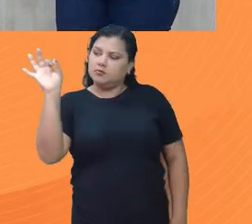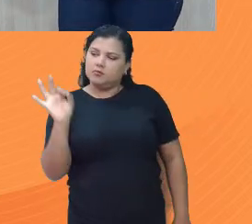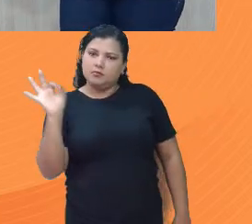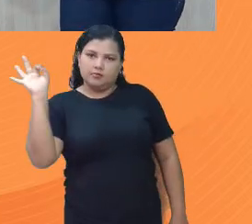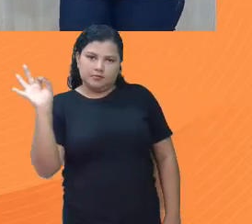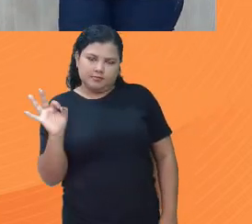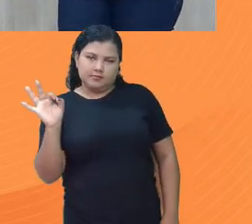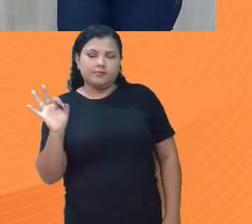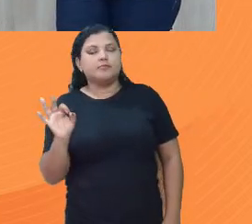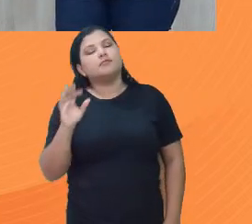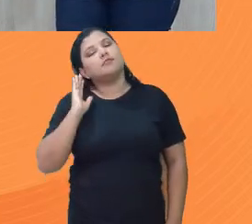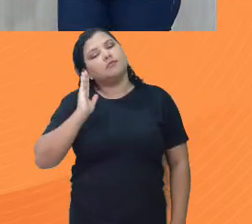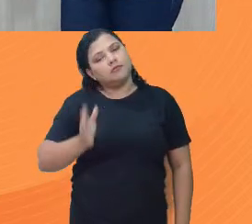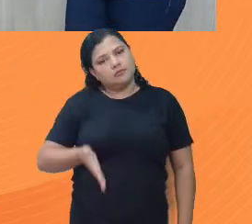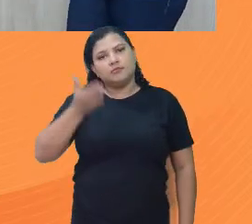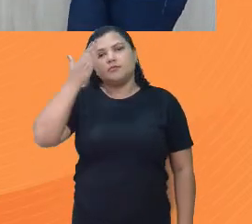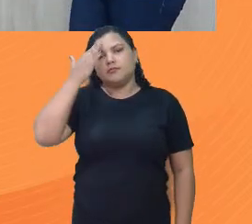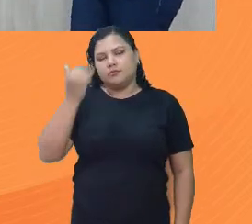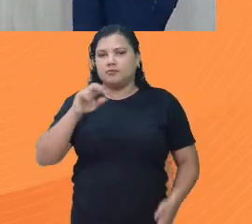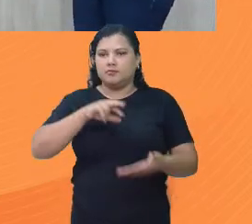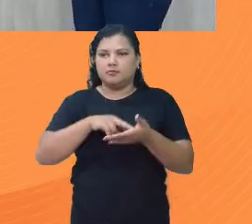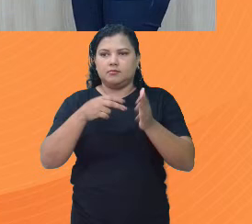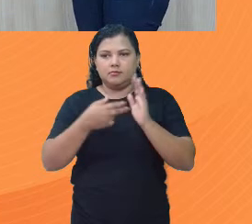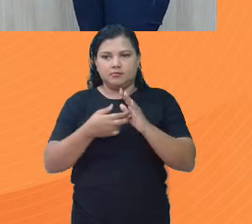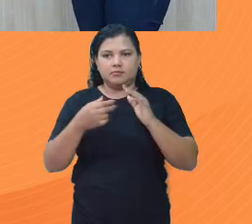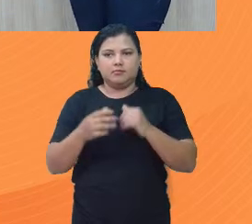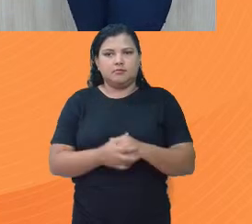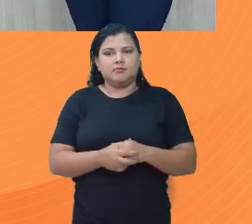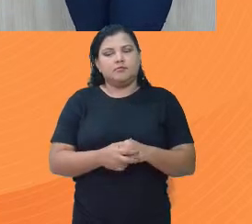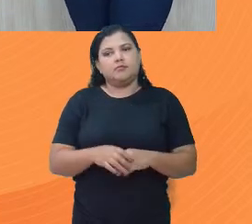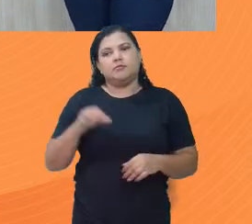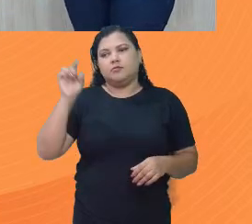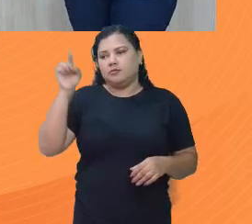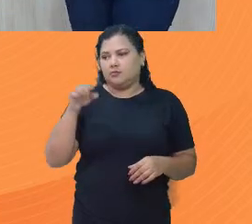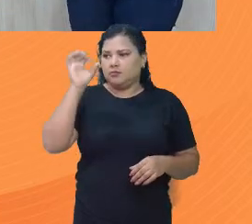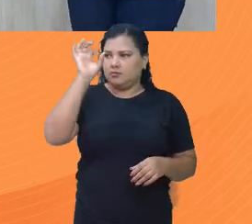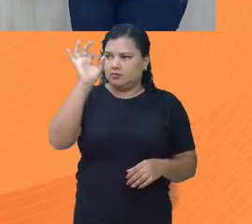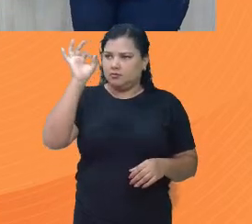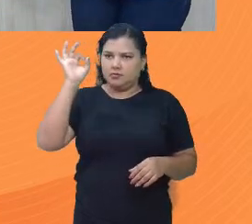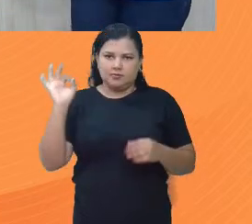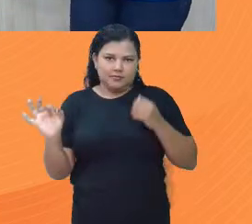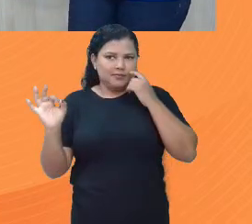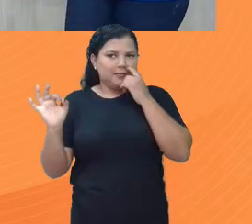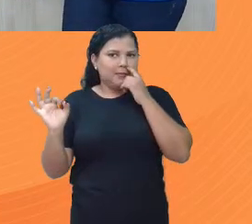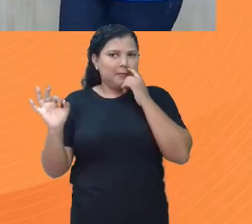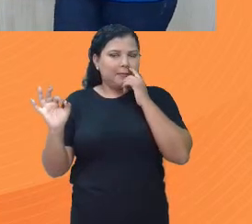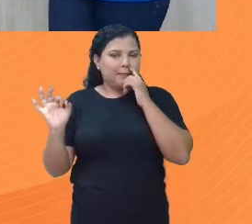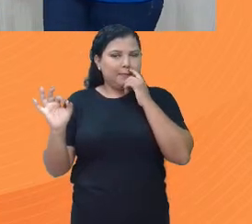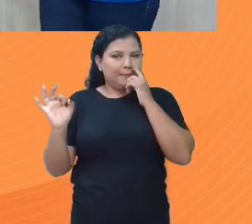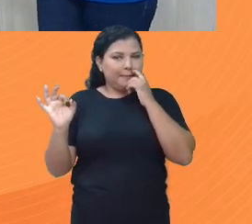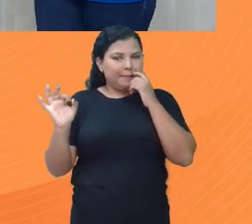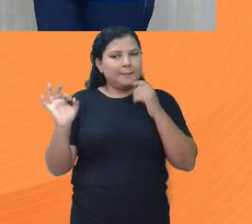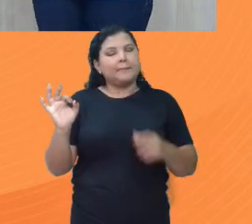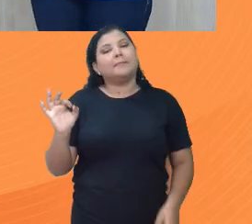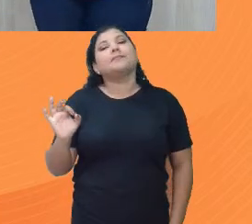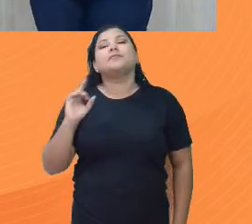com o símbolo, que você já vai saber que aqueles 2 zerinhos ali com aquela barra, né, a gente pode identificar dessa maneira, né, aquele símbolo, já